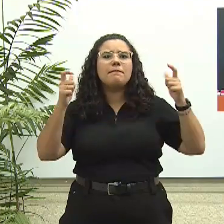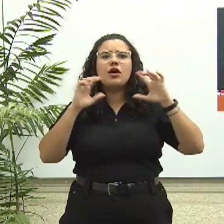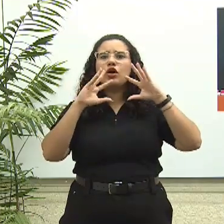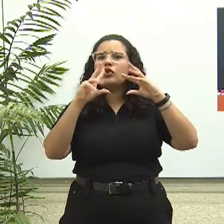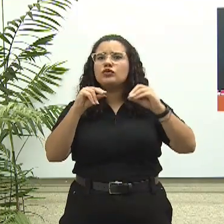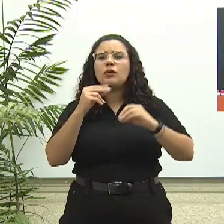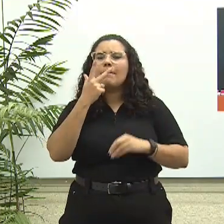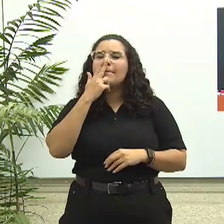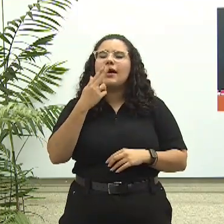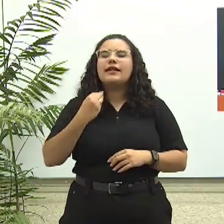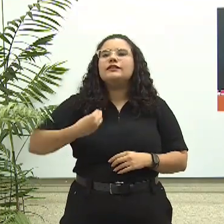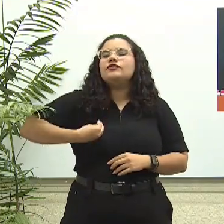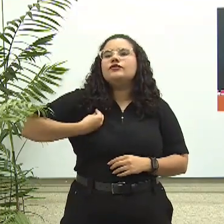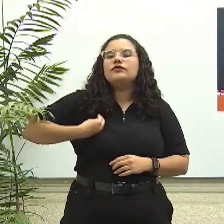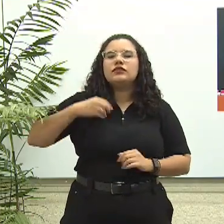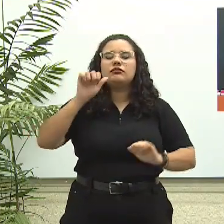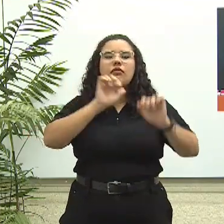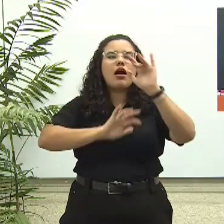a vida foi